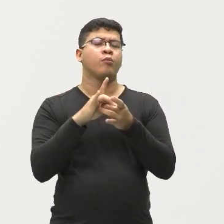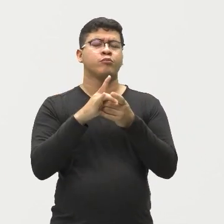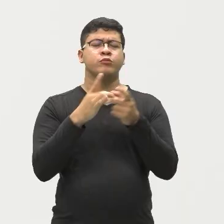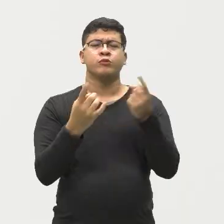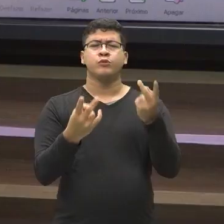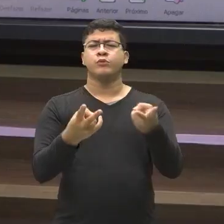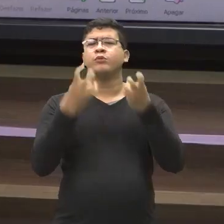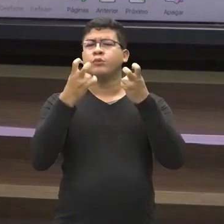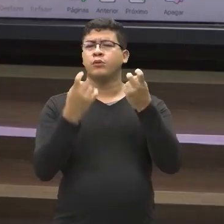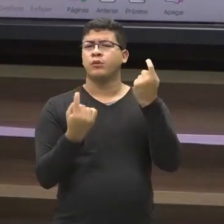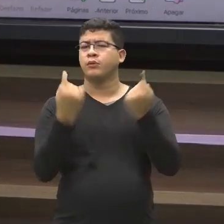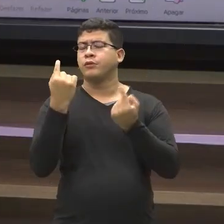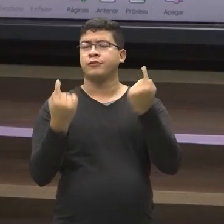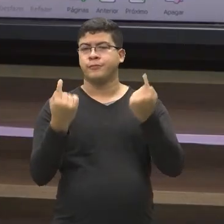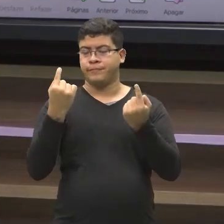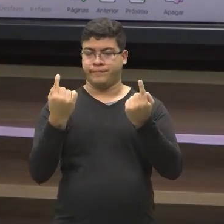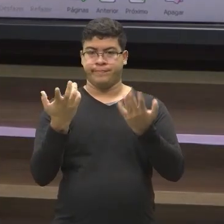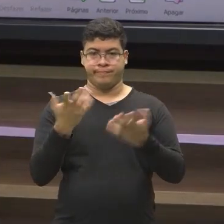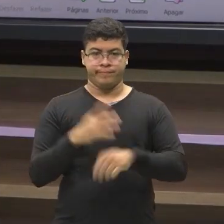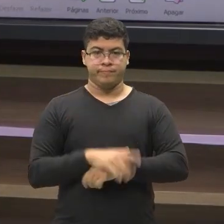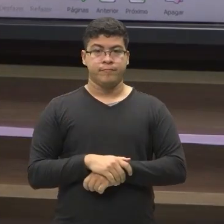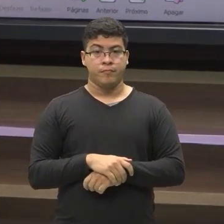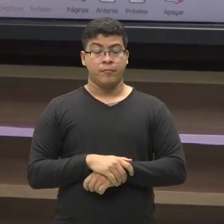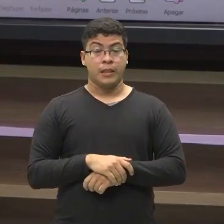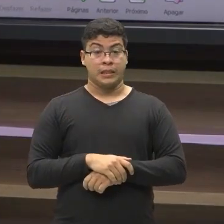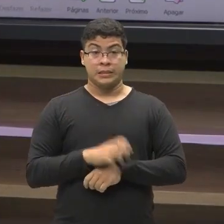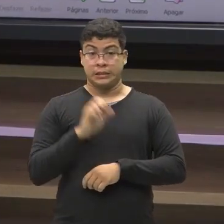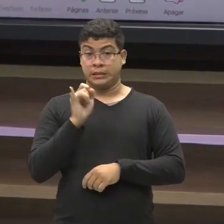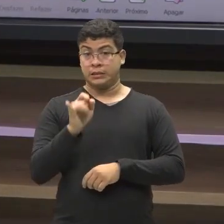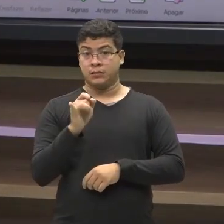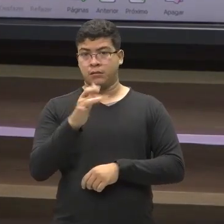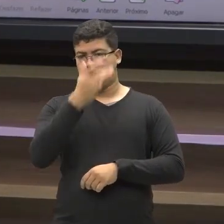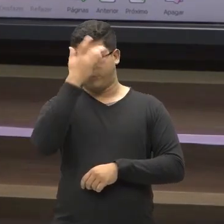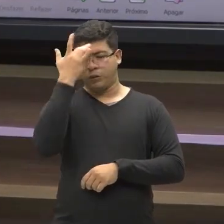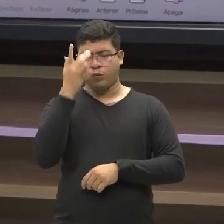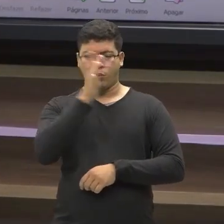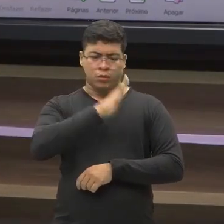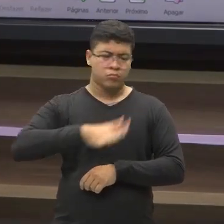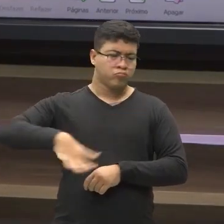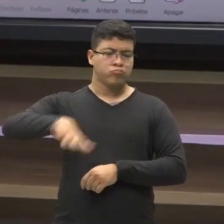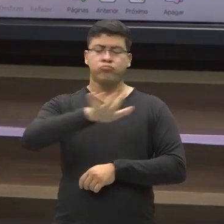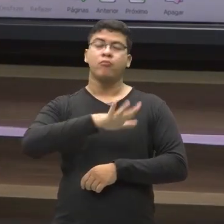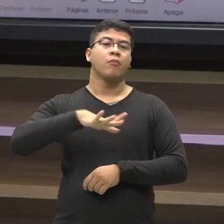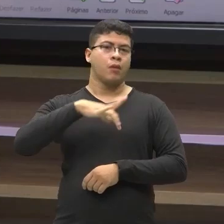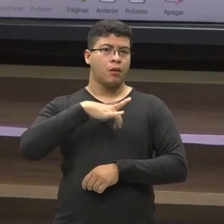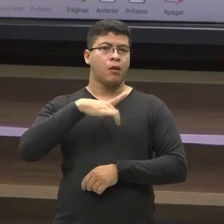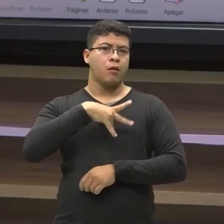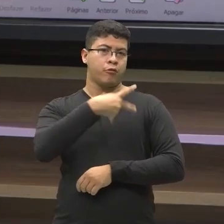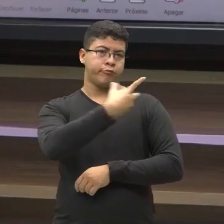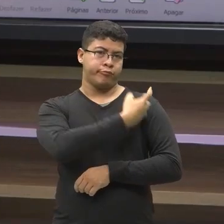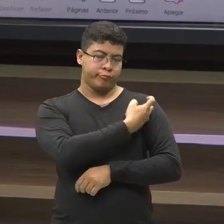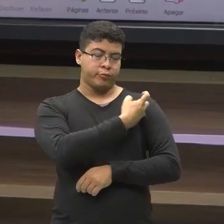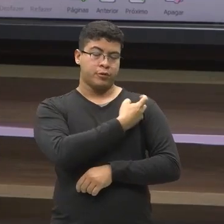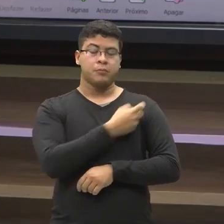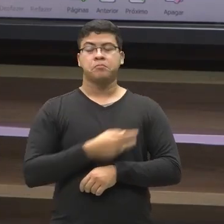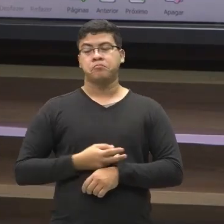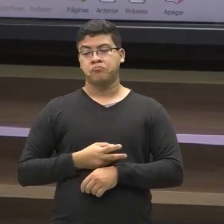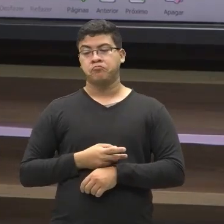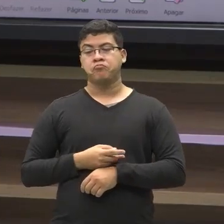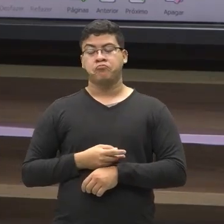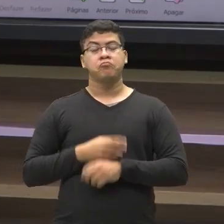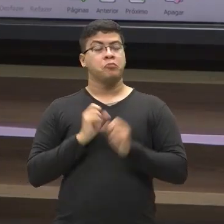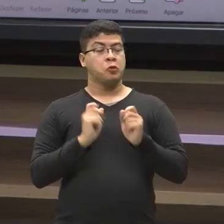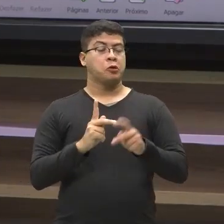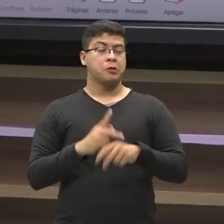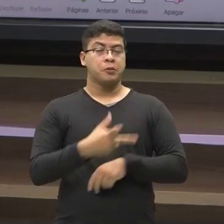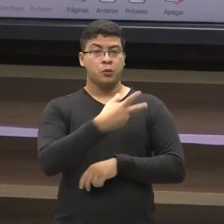estão vacinadas, a doença ela para de existir, né? Em um determinado ponto. Mas se as pessoas deixam de tomar a vacina, o que